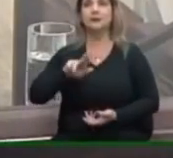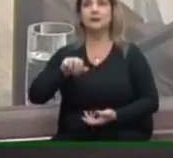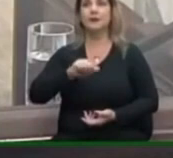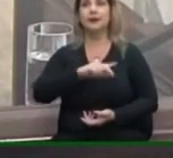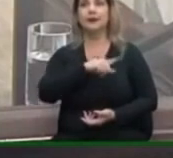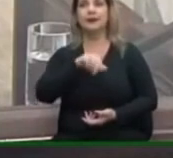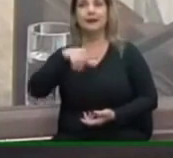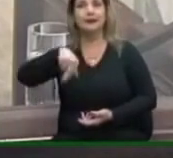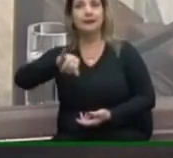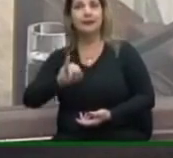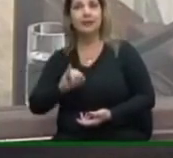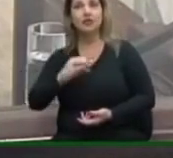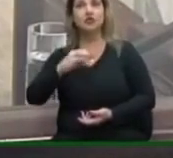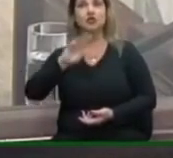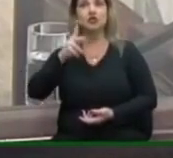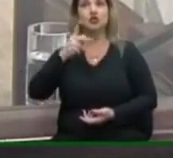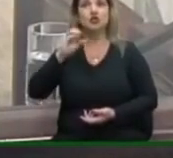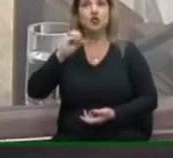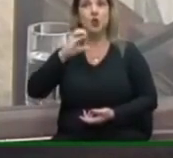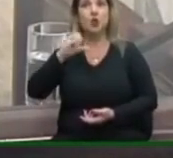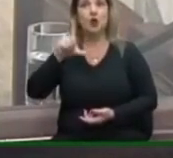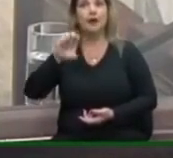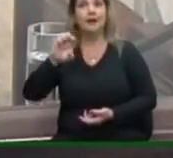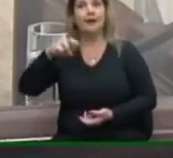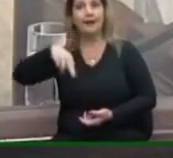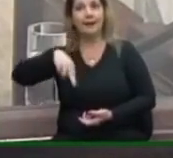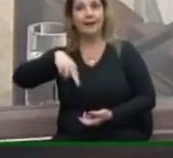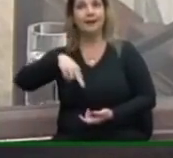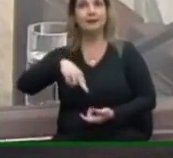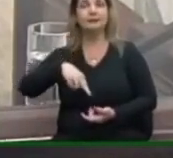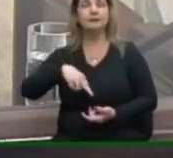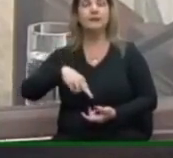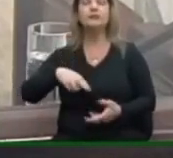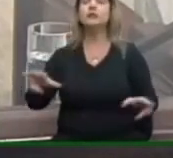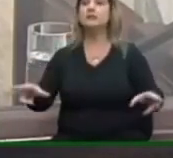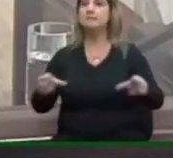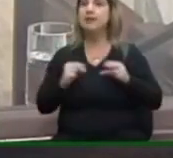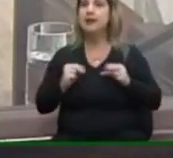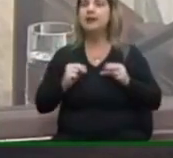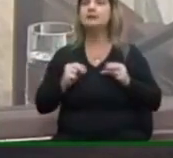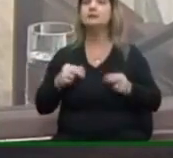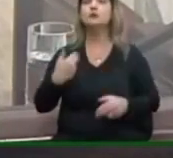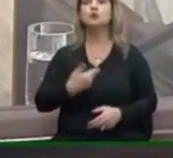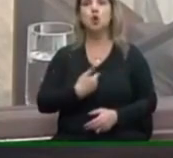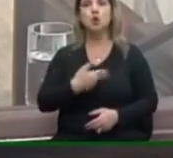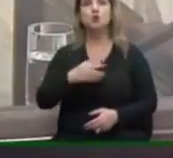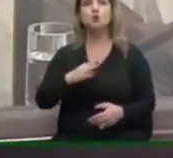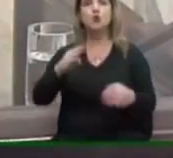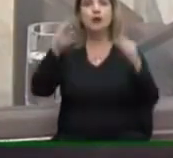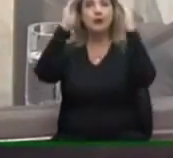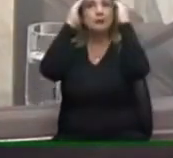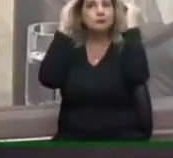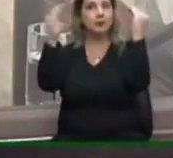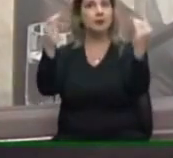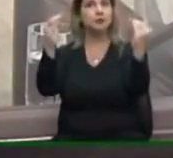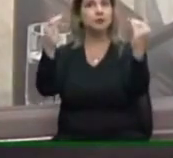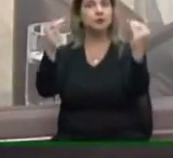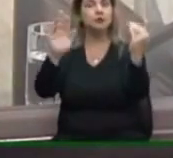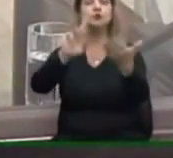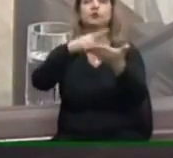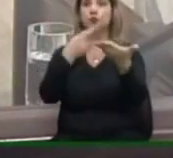esse povo Guerreiro merece a nossa consideração e em recente